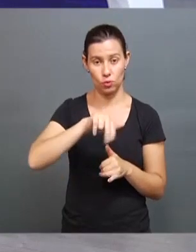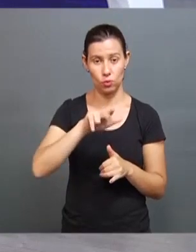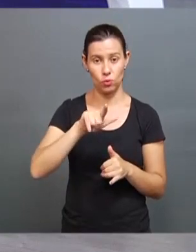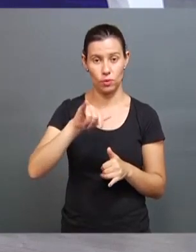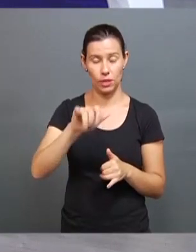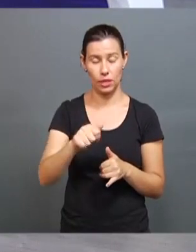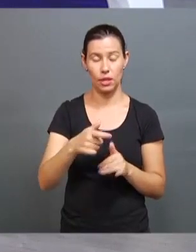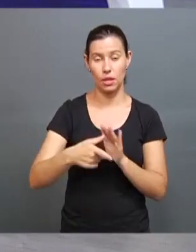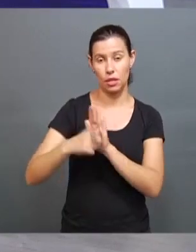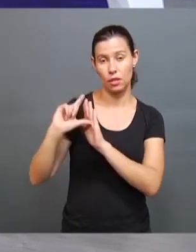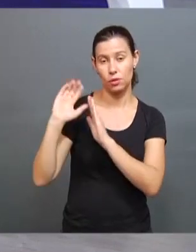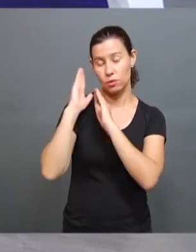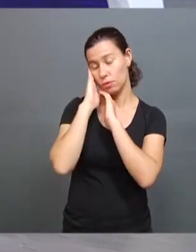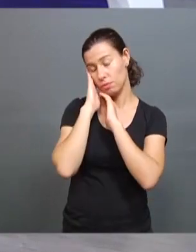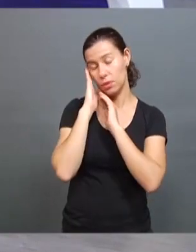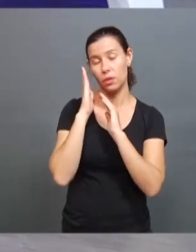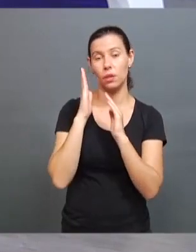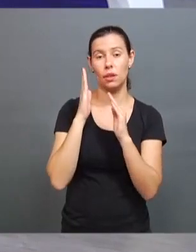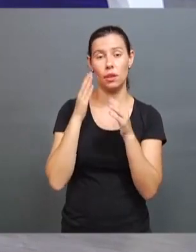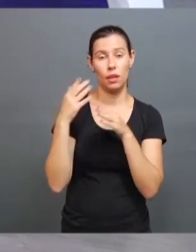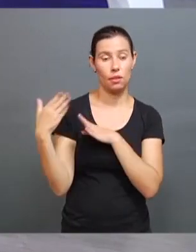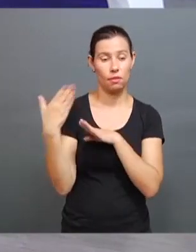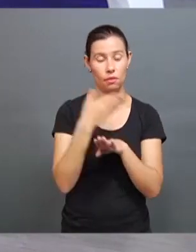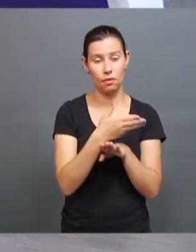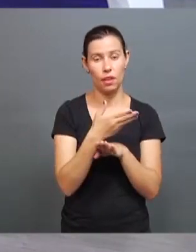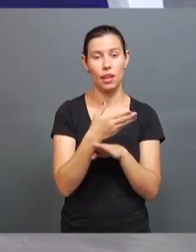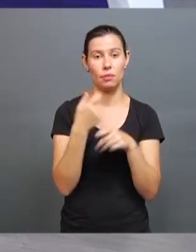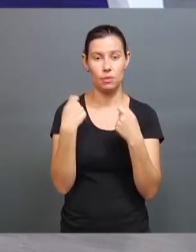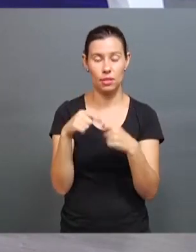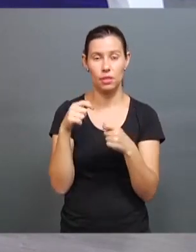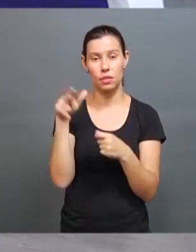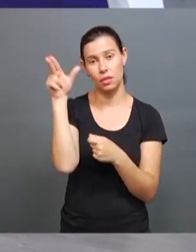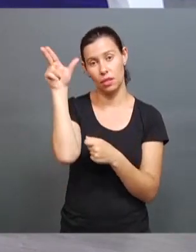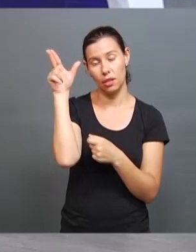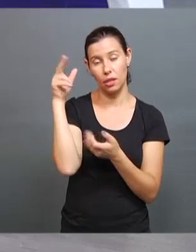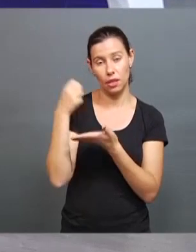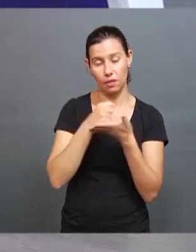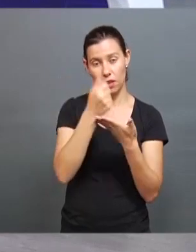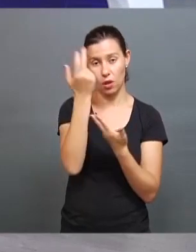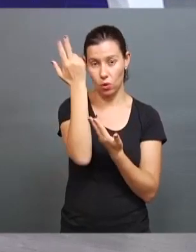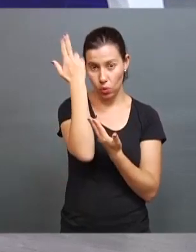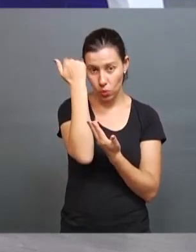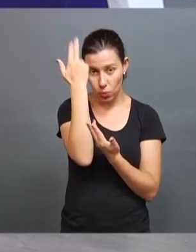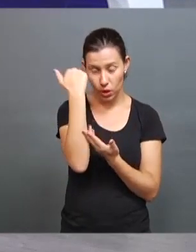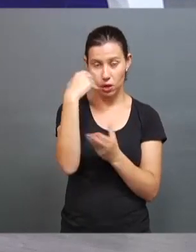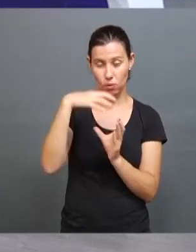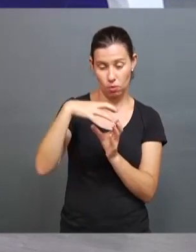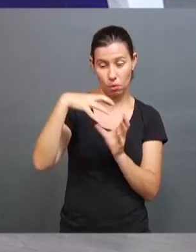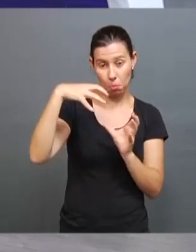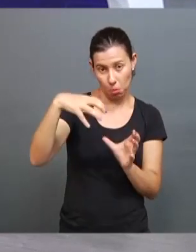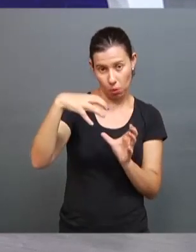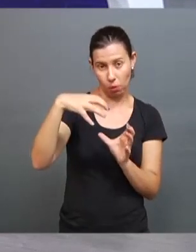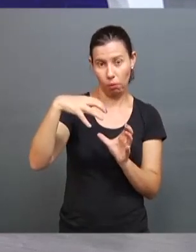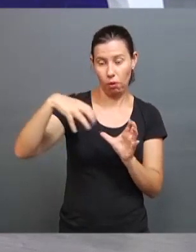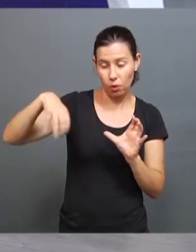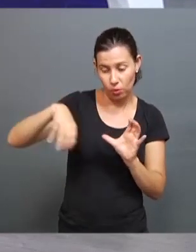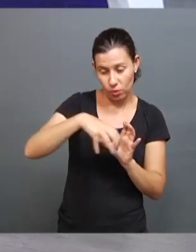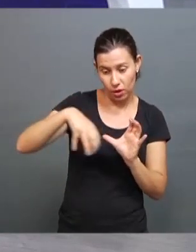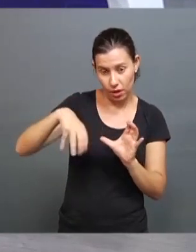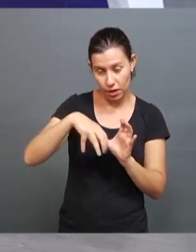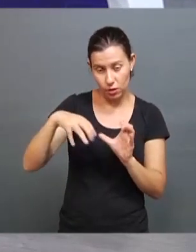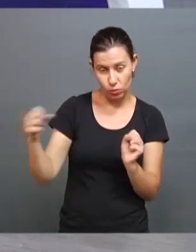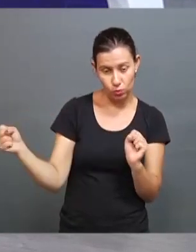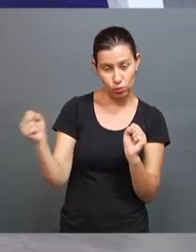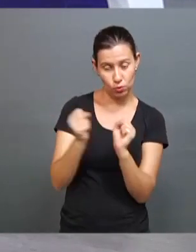o coelho, a bola e um carrinho que eu dei para ela. Então, ela só vai dormir quando ela põe todos os objetos no quarto com ela. É